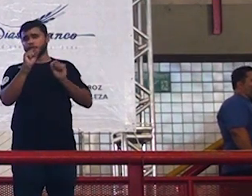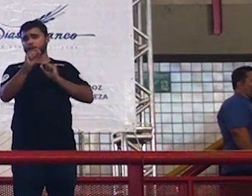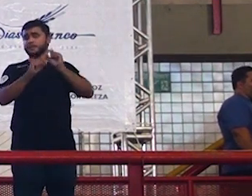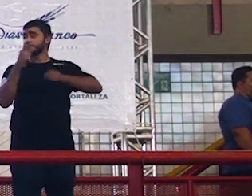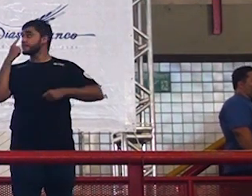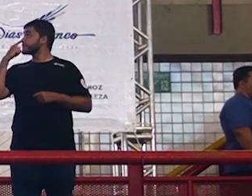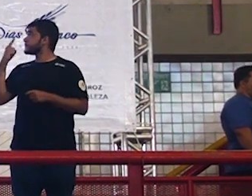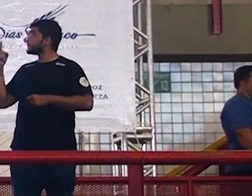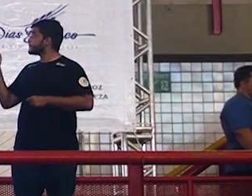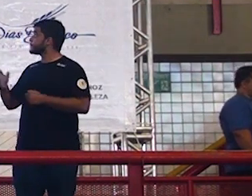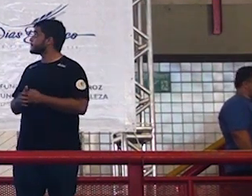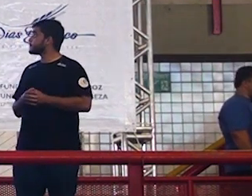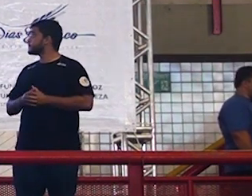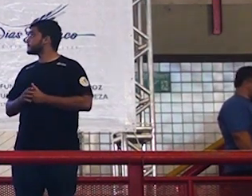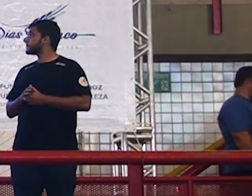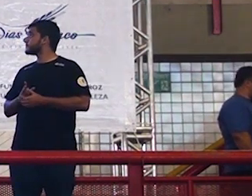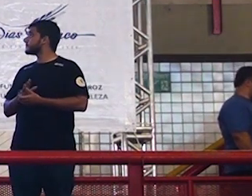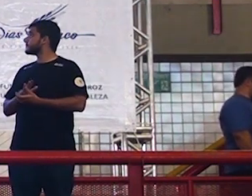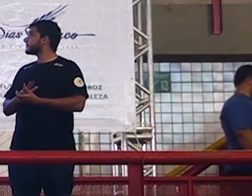imagem aqui, ó.